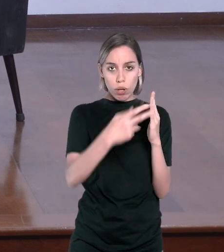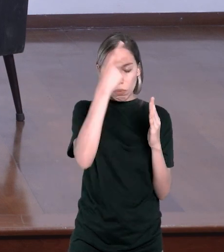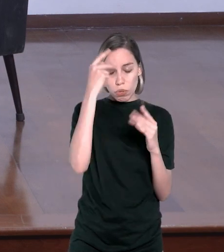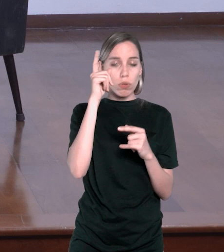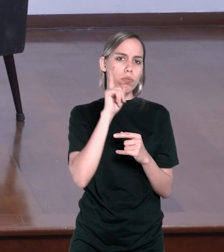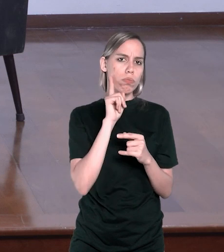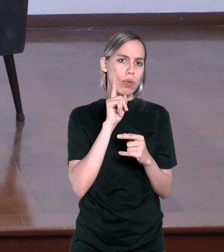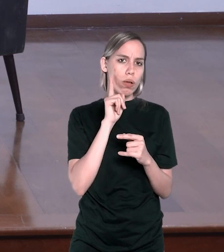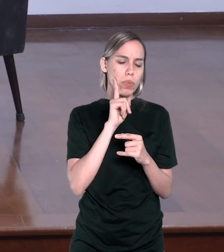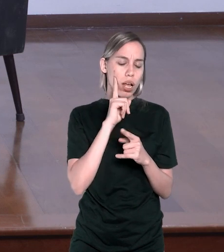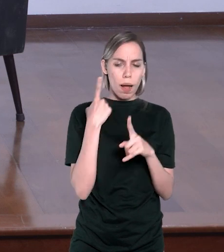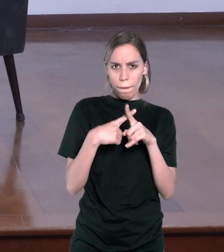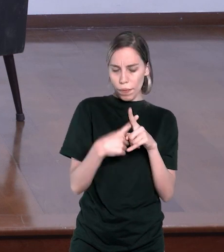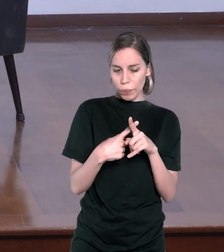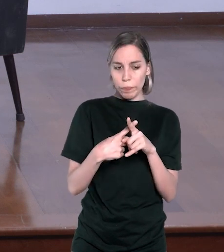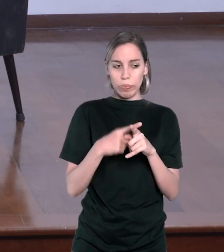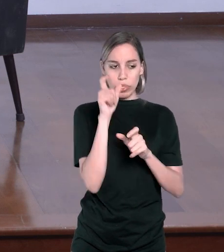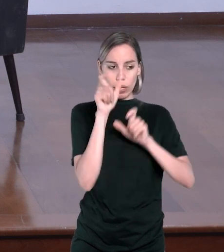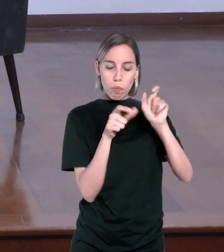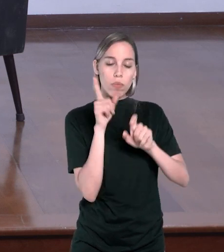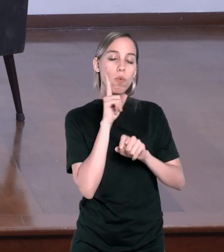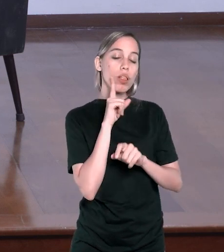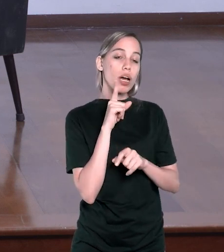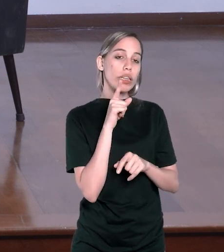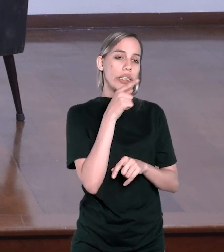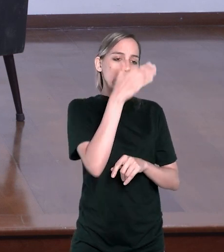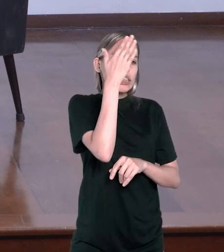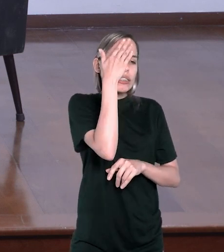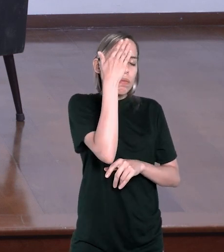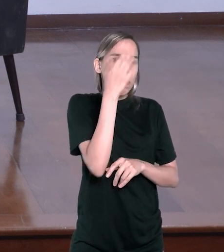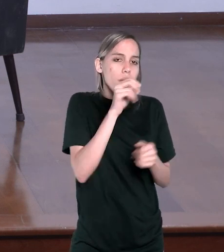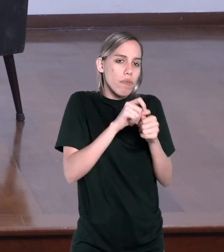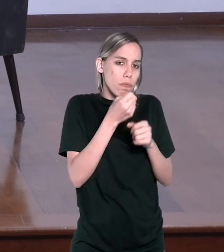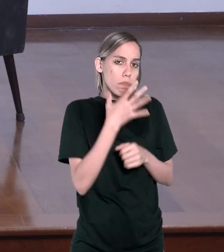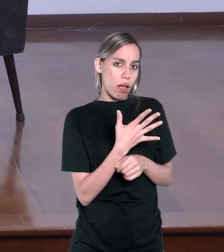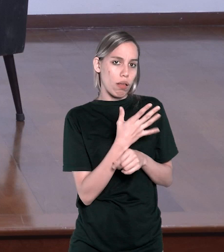Eu vou responder essa tua pergunta falando um pouco dos meus filhos. Meus